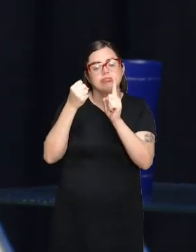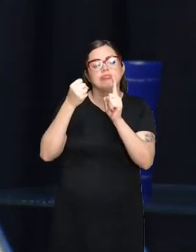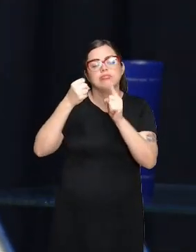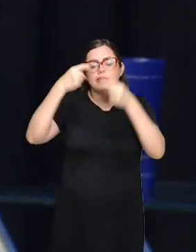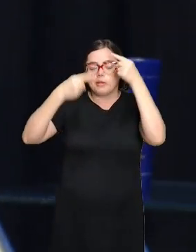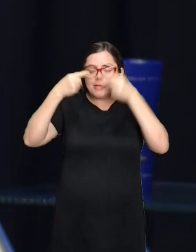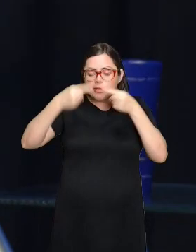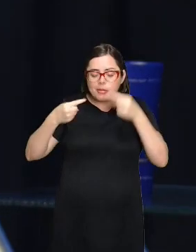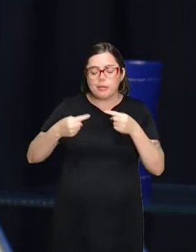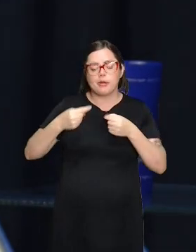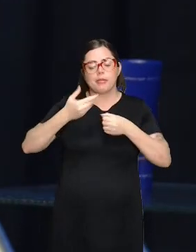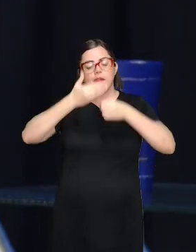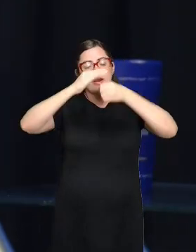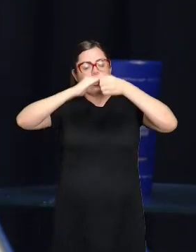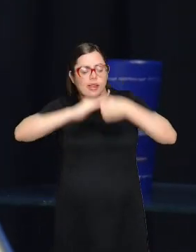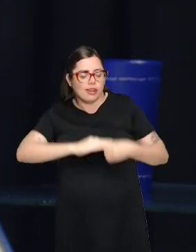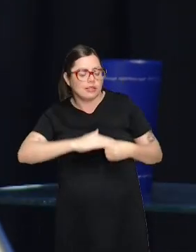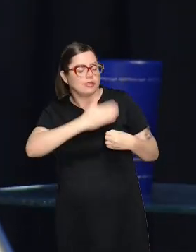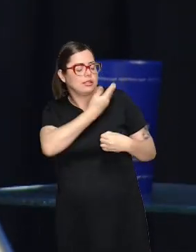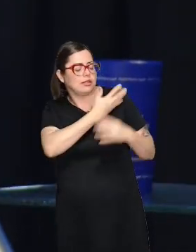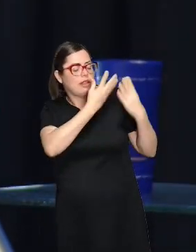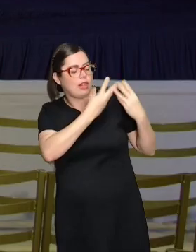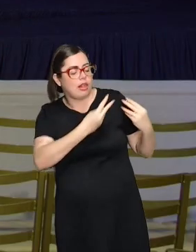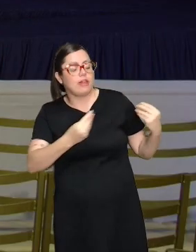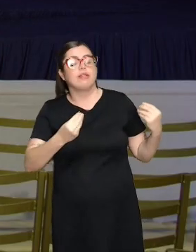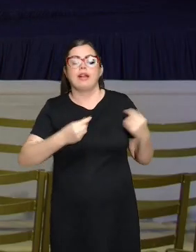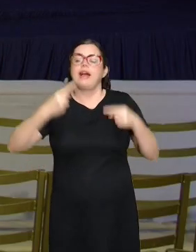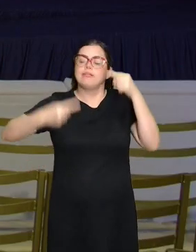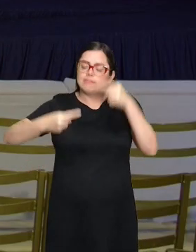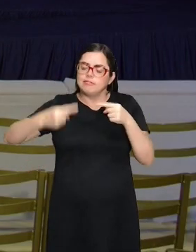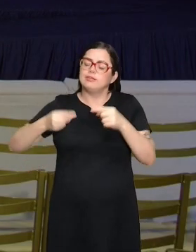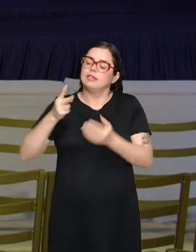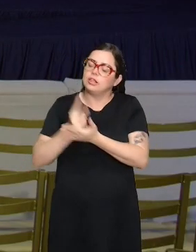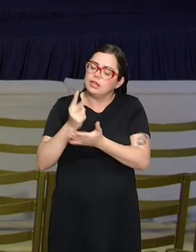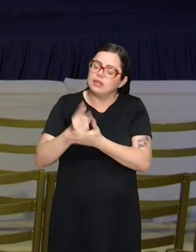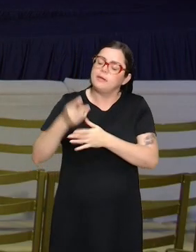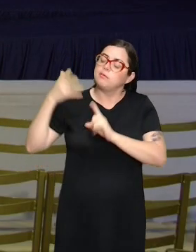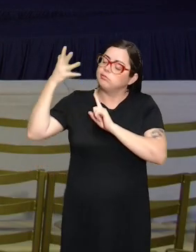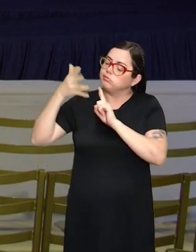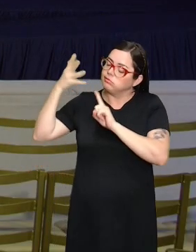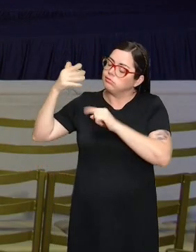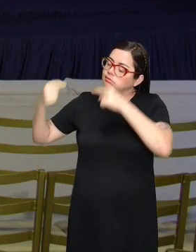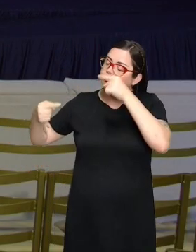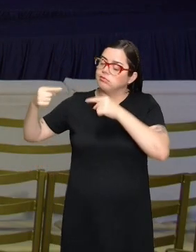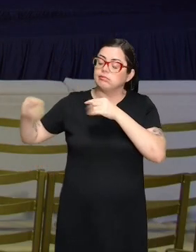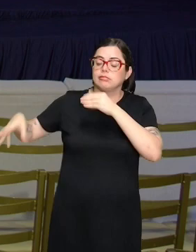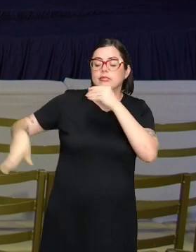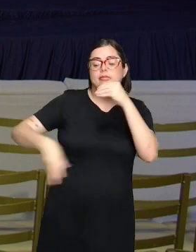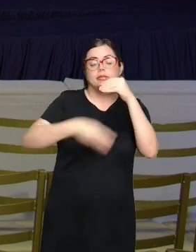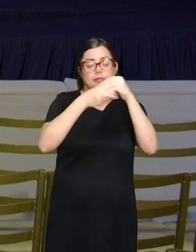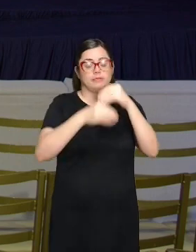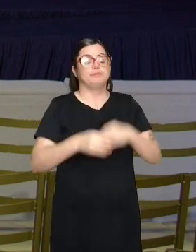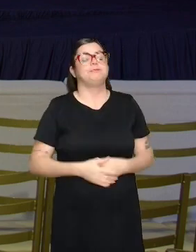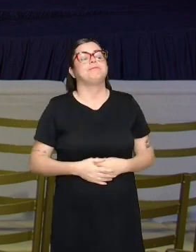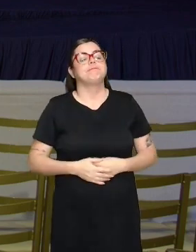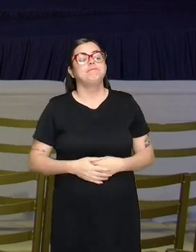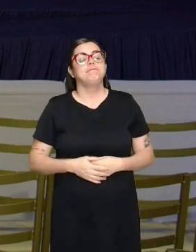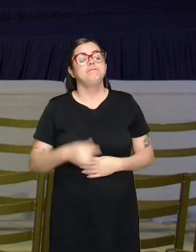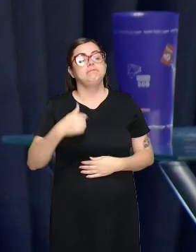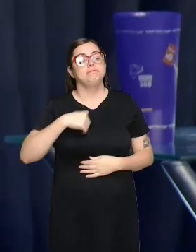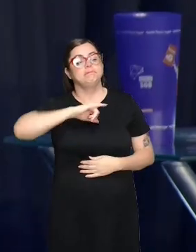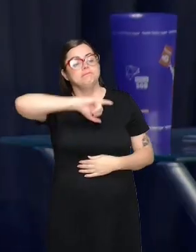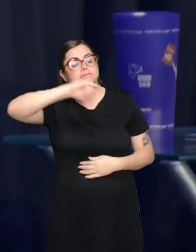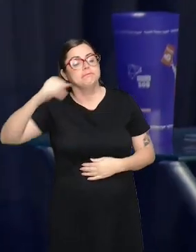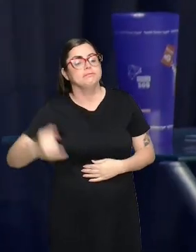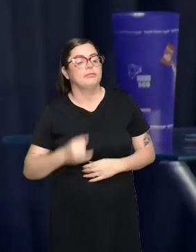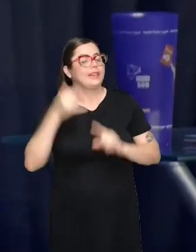esse etarismo. Não sei se o Jurandir quer complementar. Eu queria só complementar, pegando o carona no que você falou, e também foi comentado no painel anterior